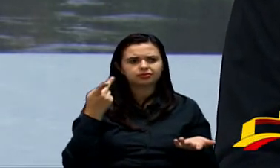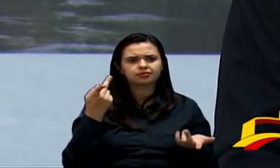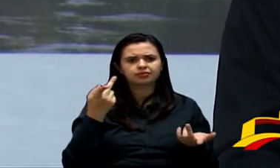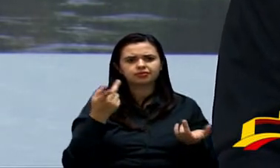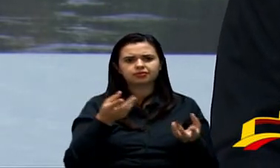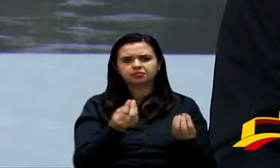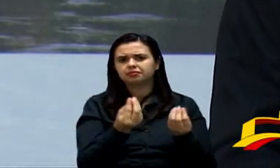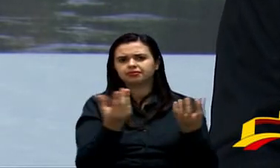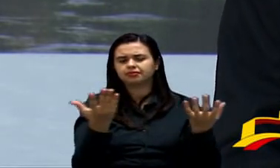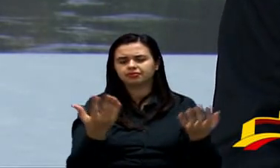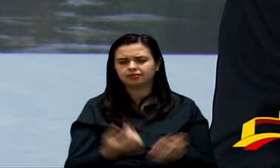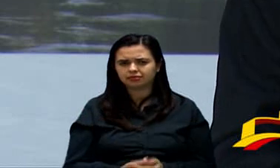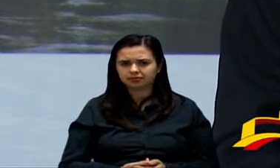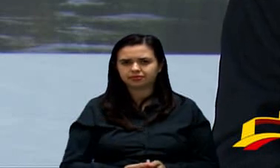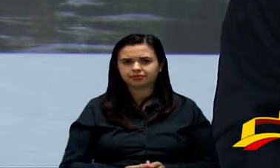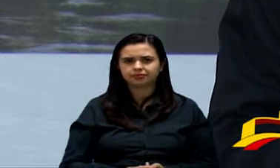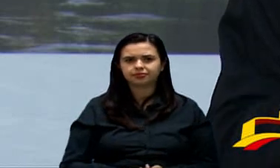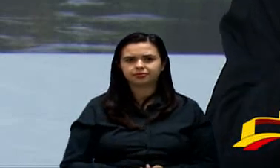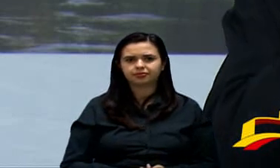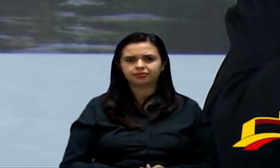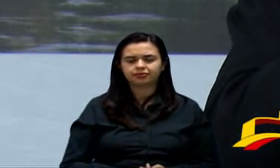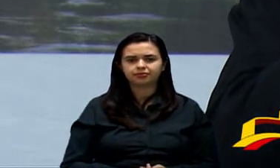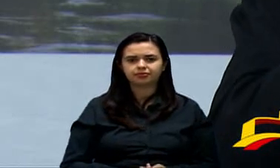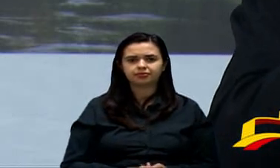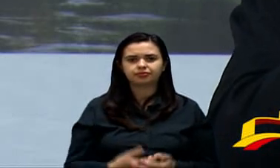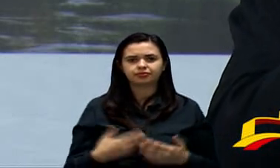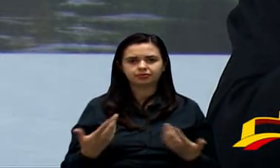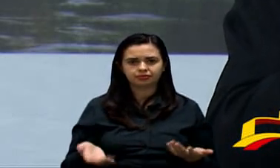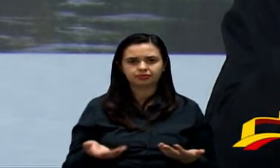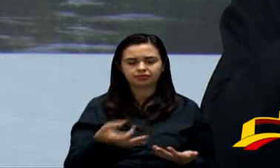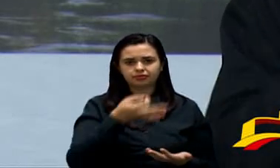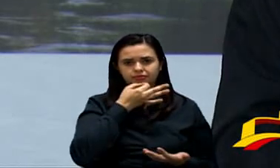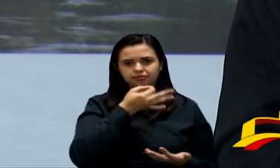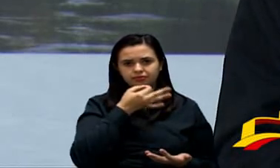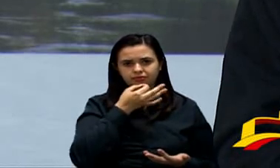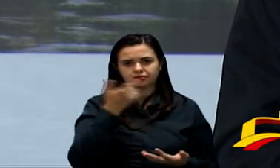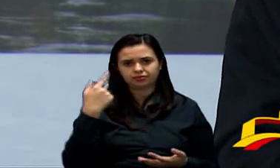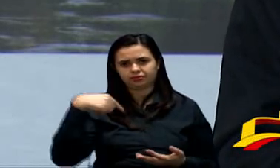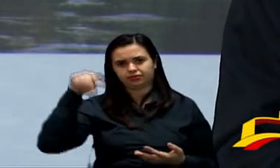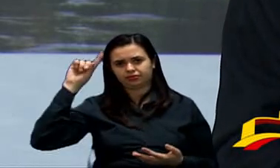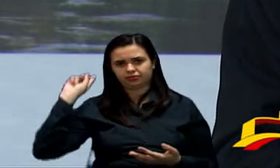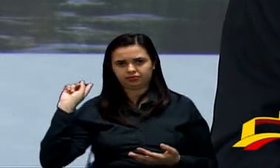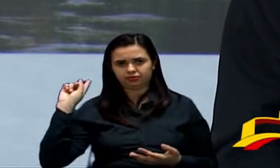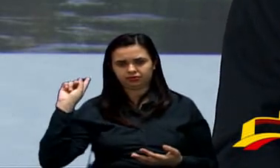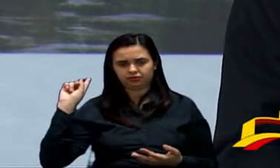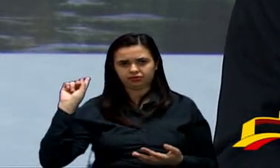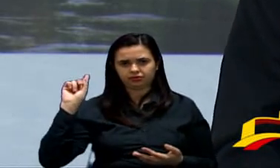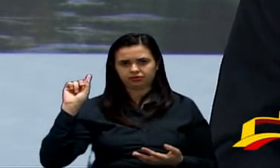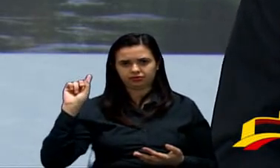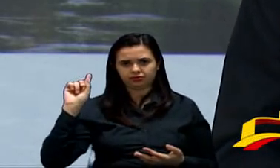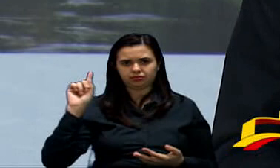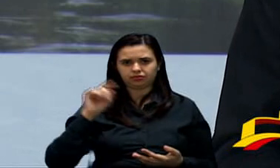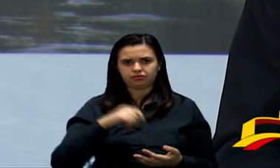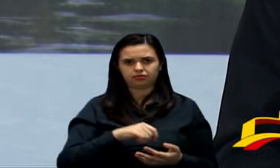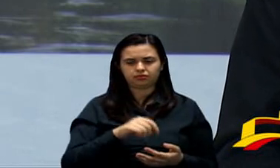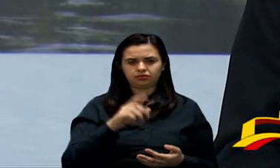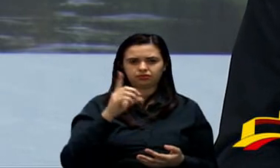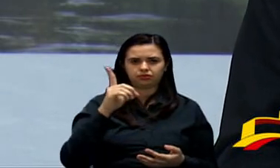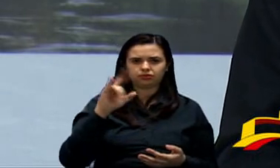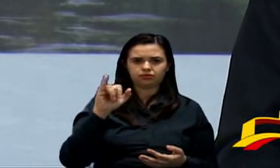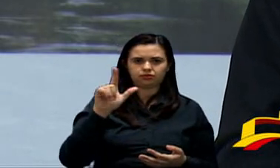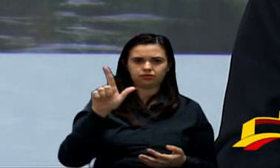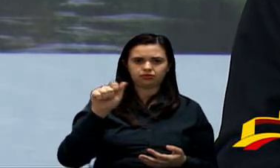eleito. Mas eu queria, seu presidente, eu não falei na moção anterior do nobre vereador, não na do Ítalo, na